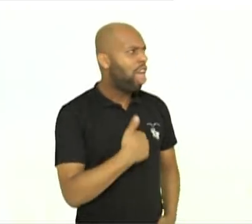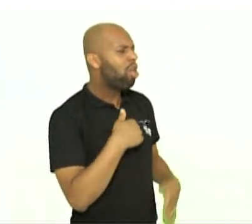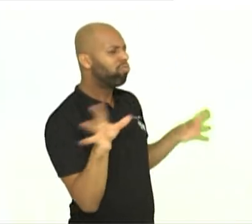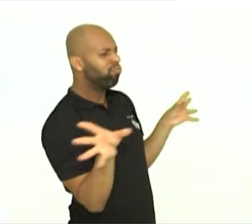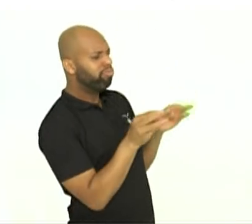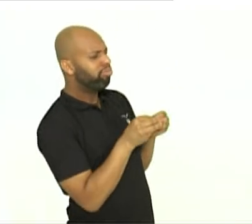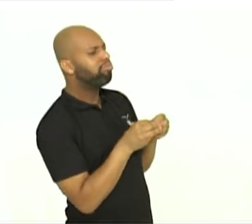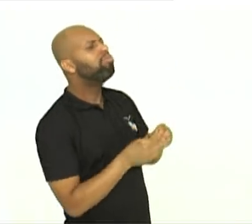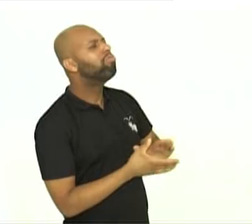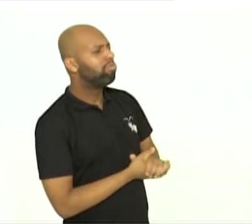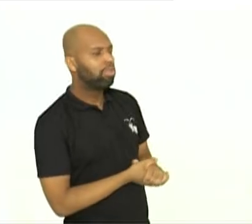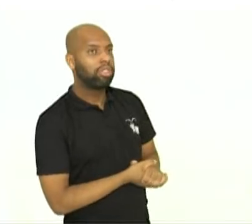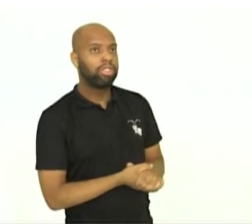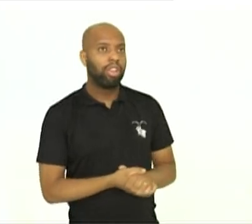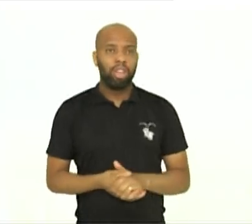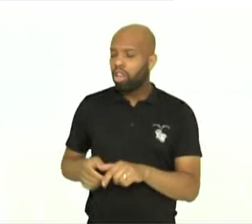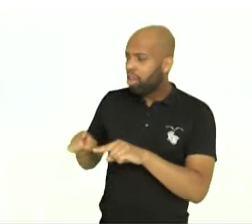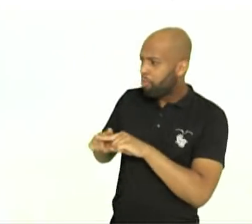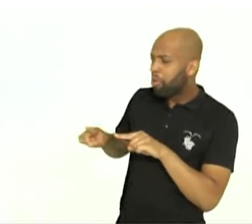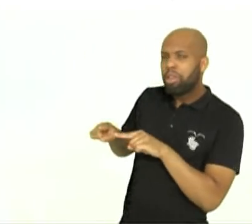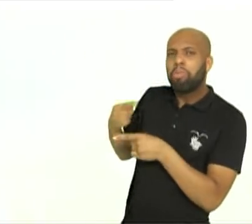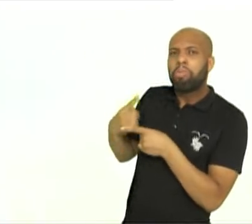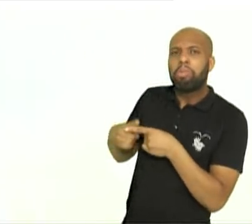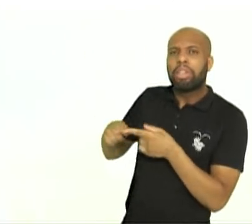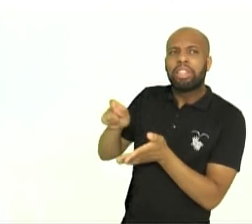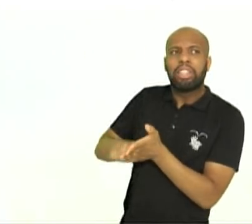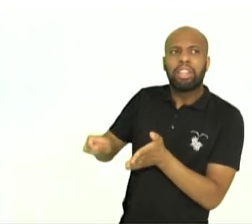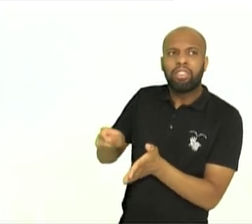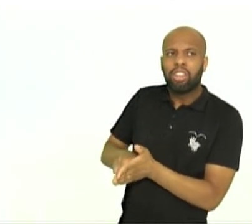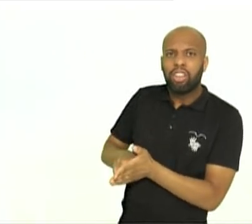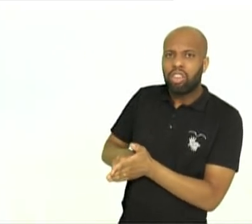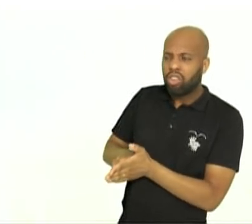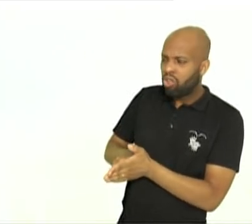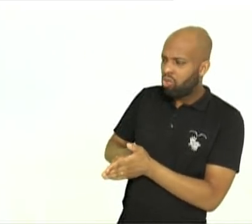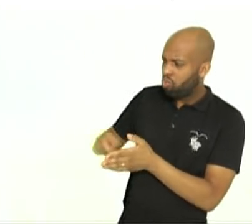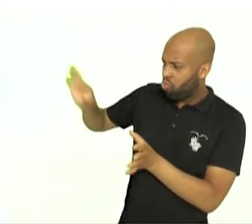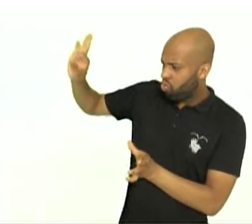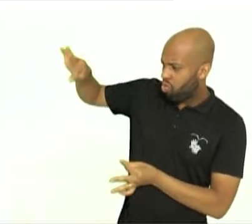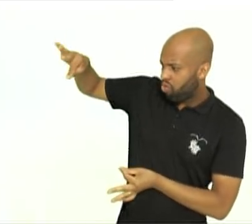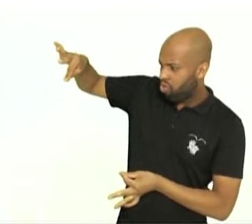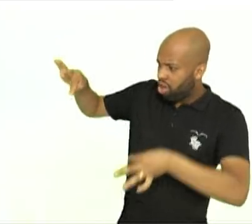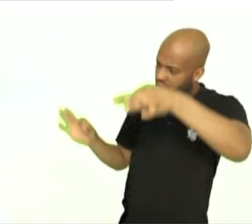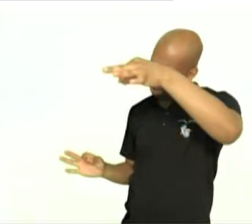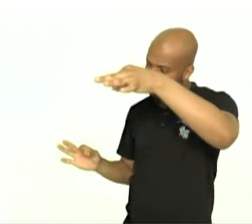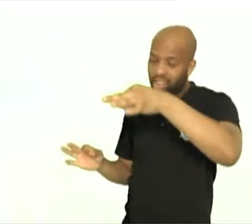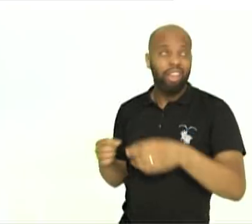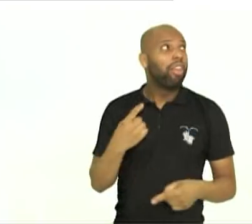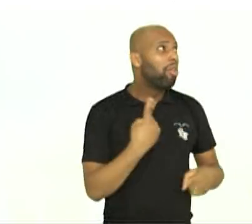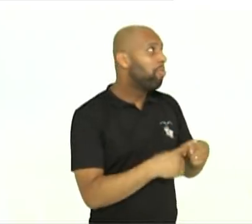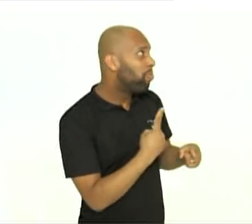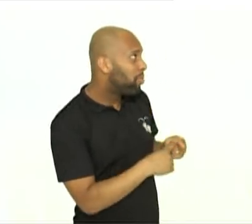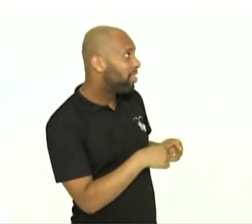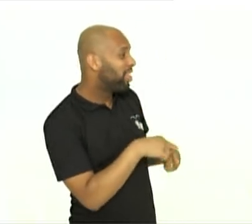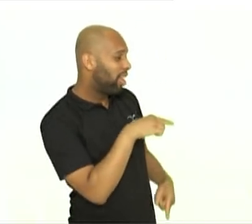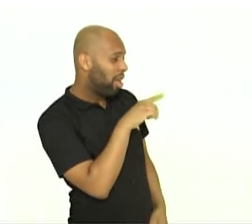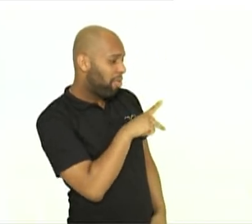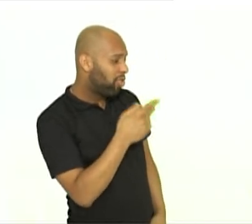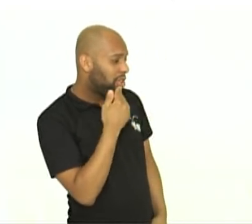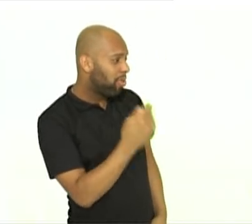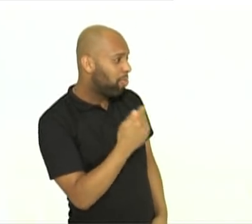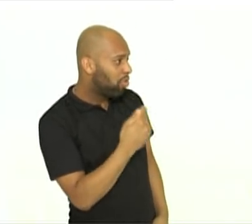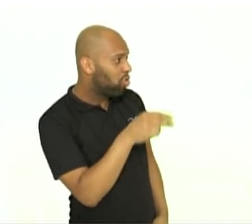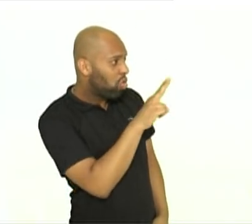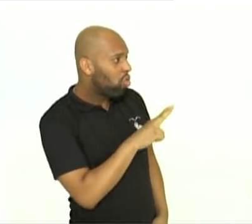conciso. Mas por que você escreveu com a folha de lado? É que a prof mandou ocupar 20